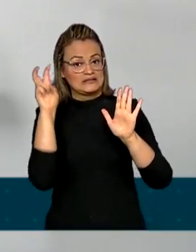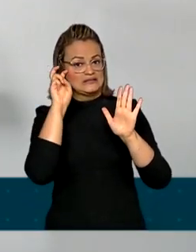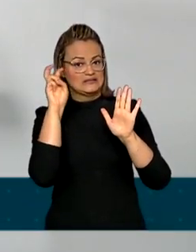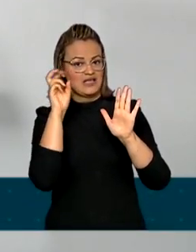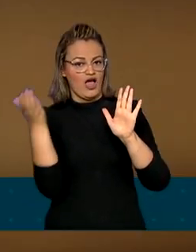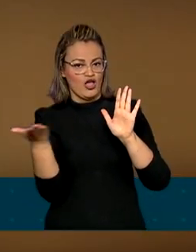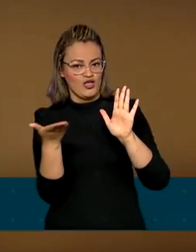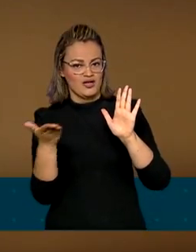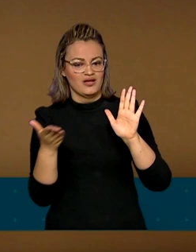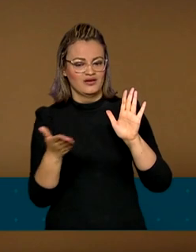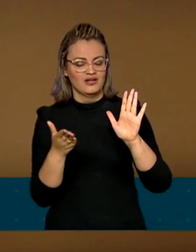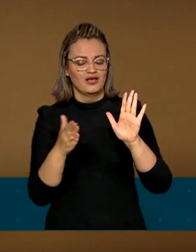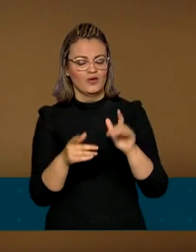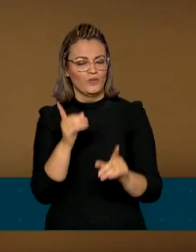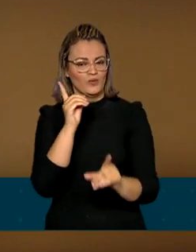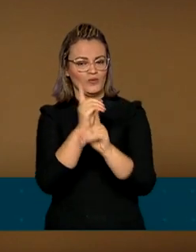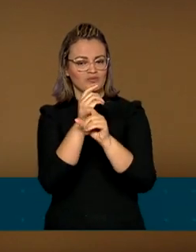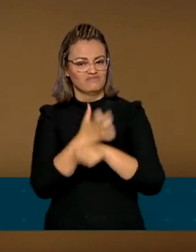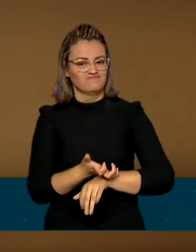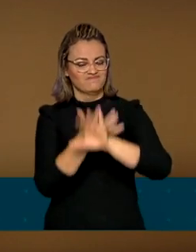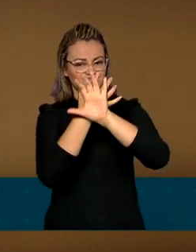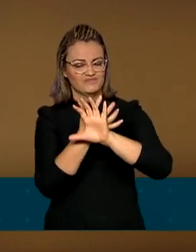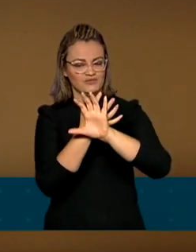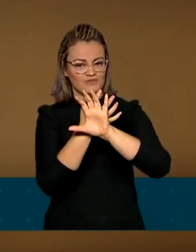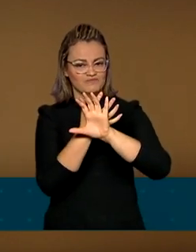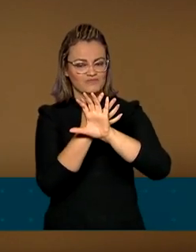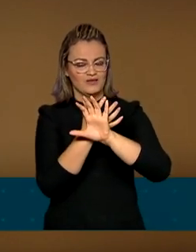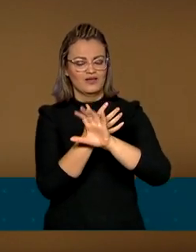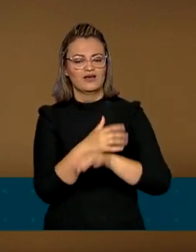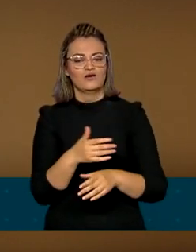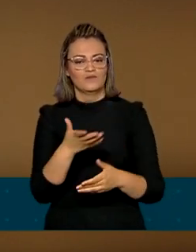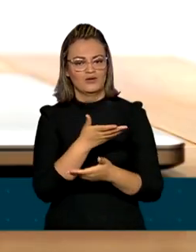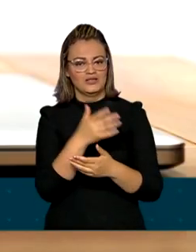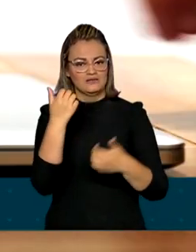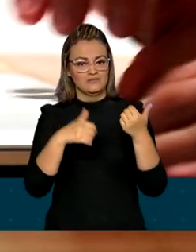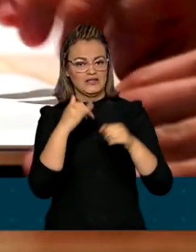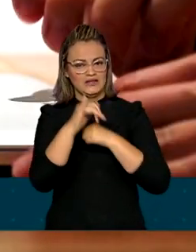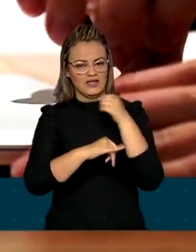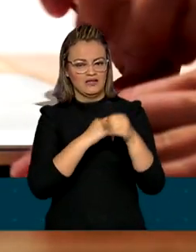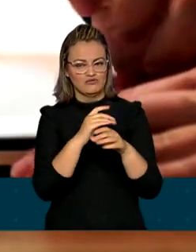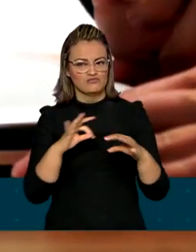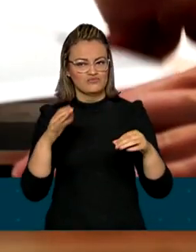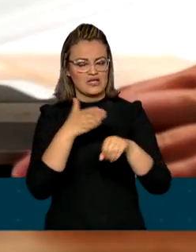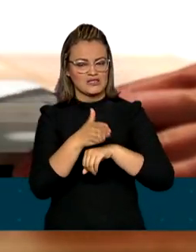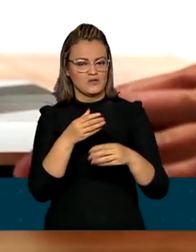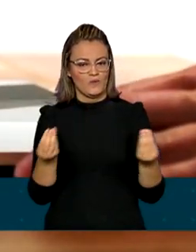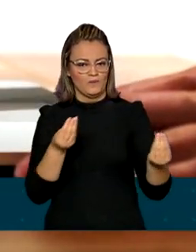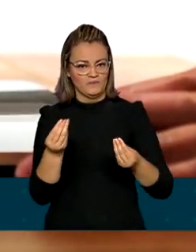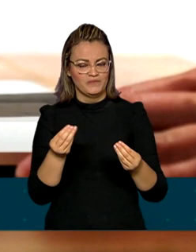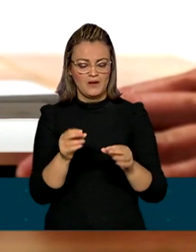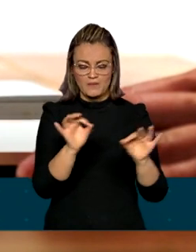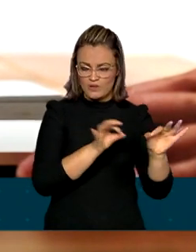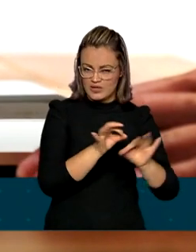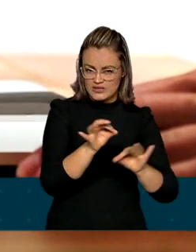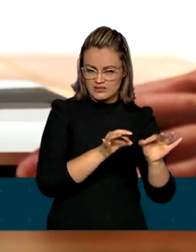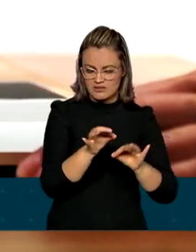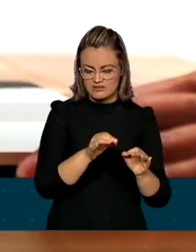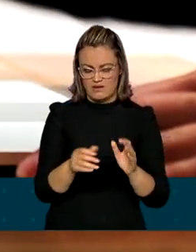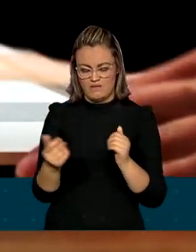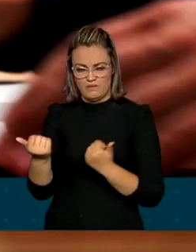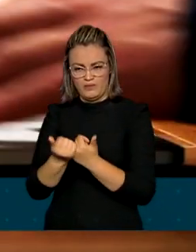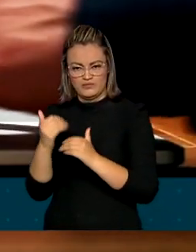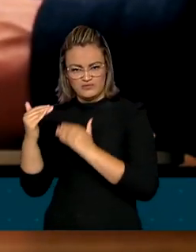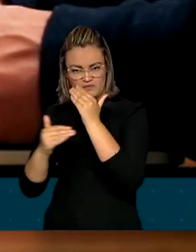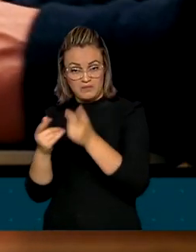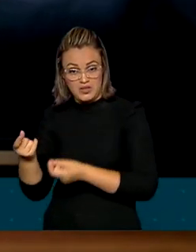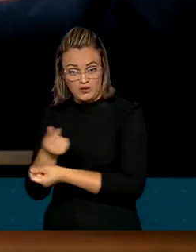quinta-feira, durante o encontro virtual Conectividade para Todos, da Organização para a Cooperação e Desenvolvimento